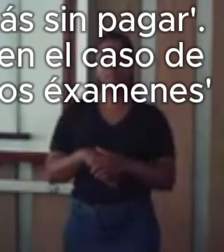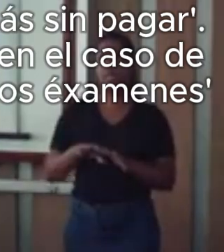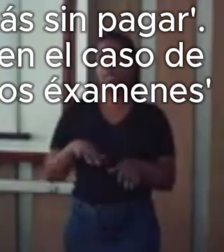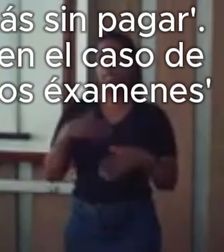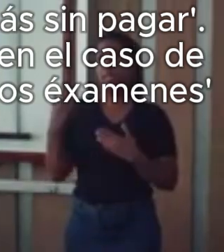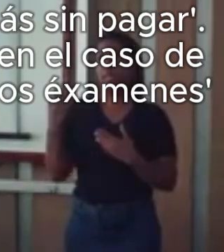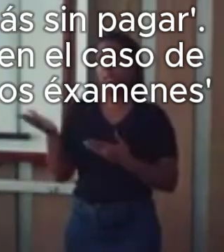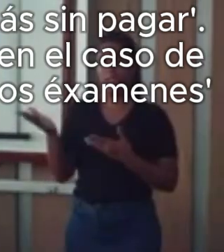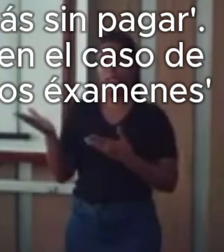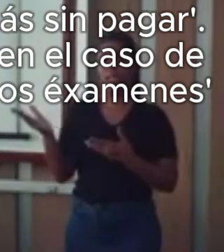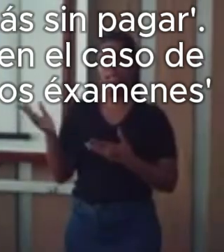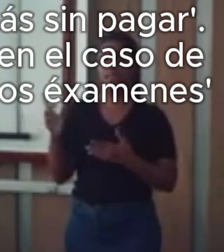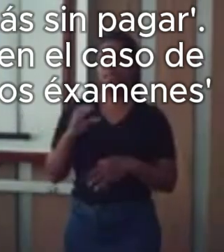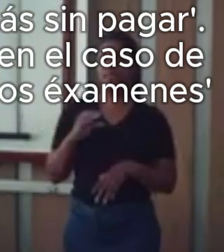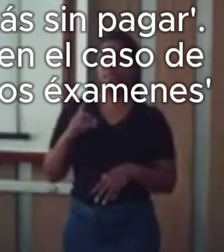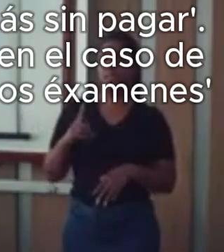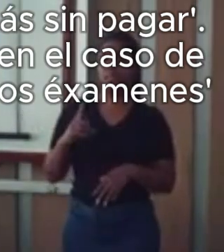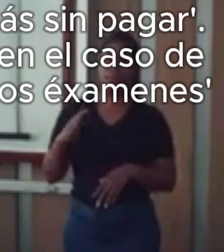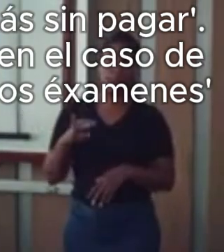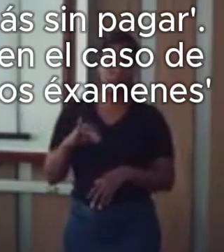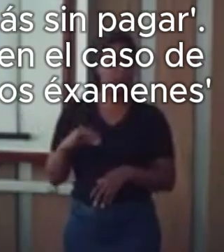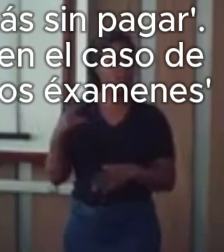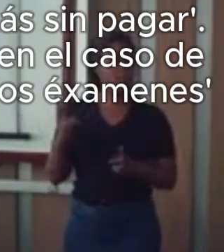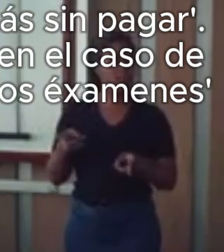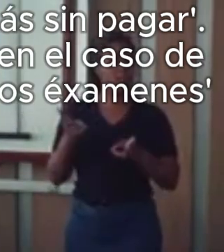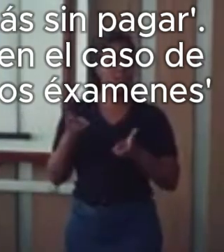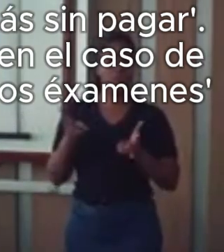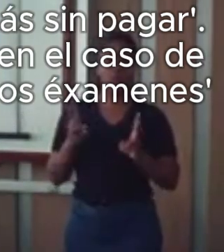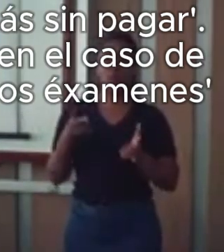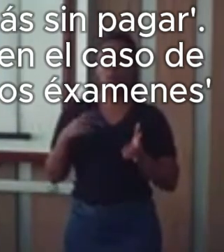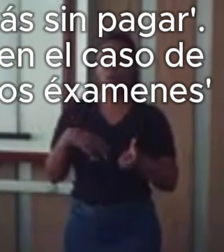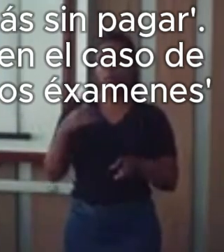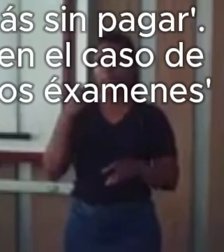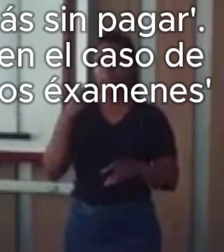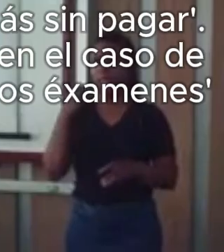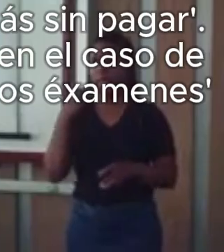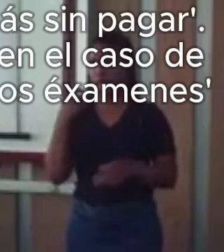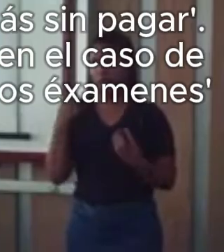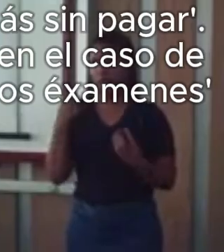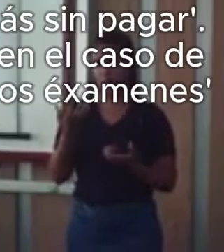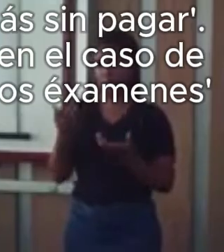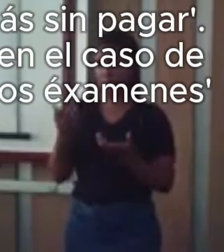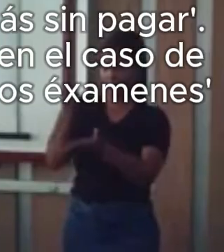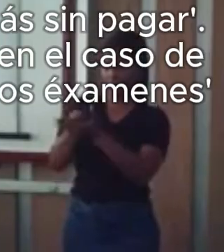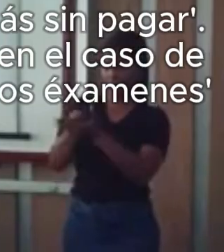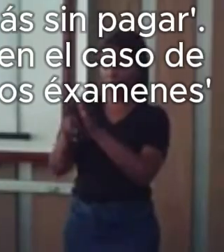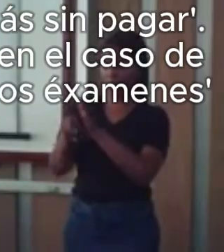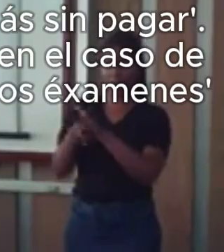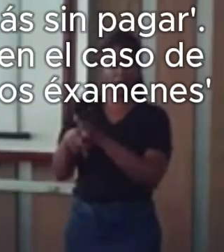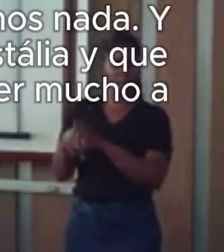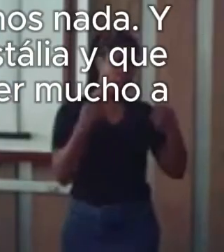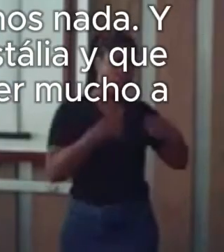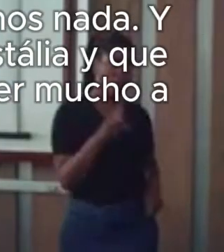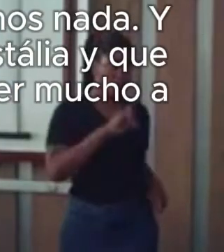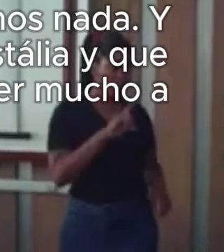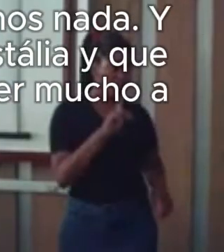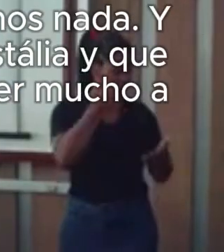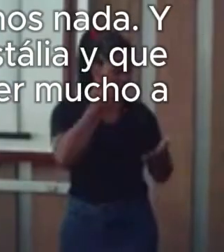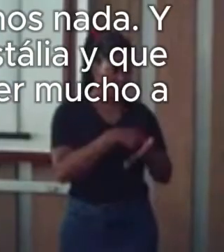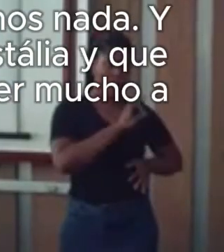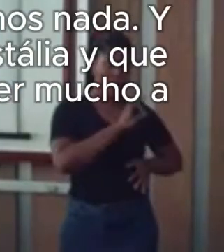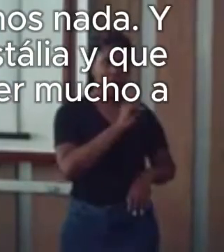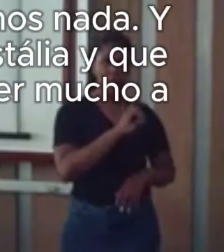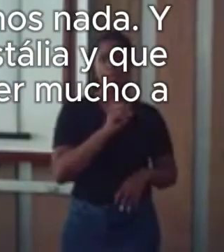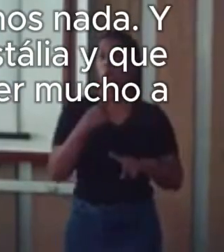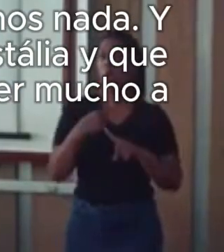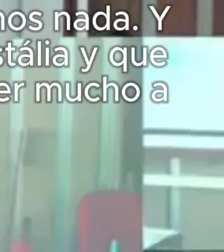caso do CDPI, foi a mesma coisa. Eu ligo assim, deixa eu pagar o exame? Não precisa, professora, não precisa pagar. Então, a gente faz os exames